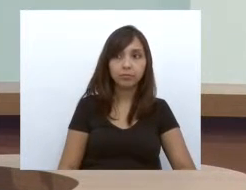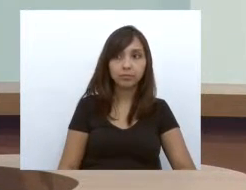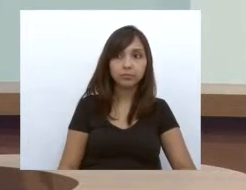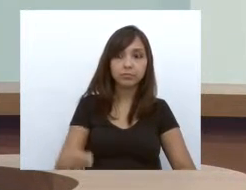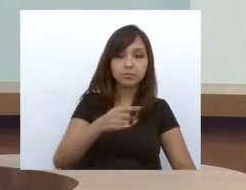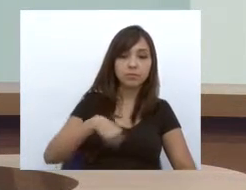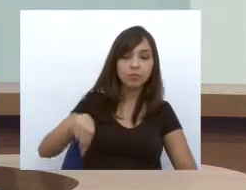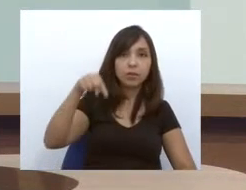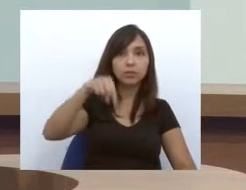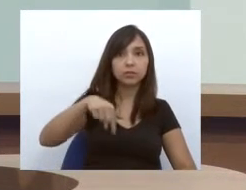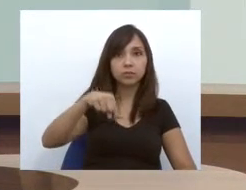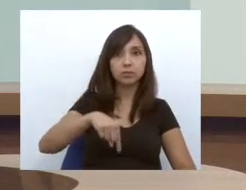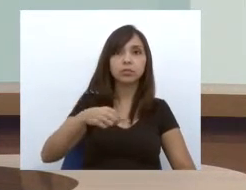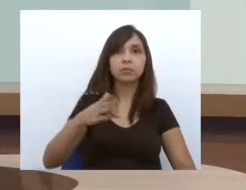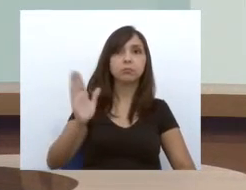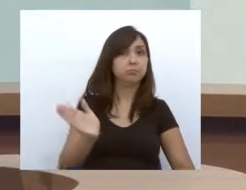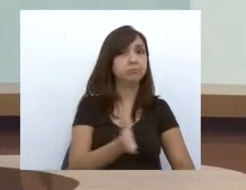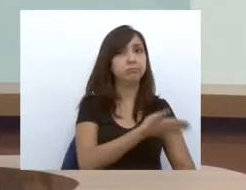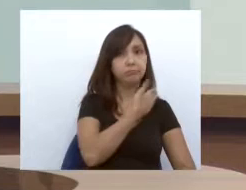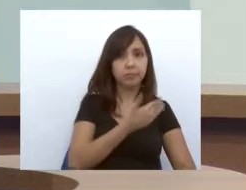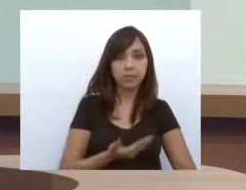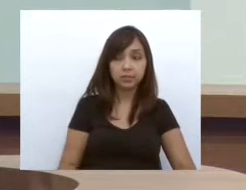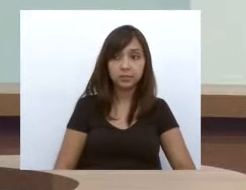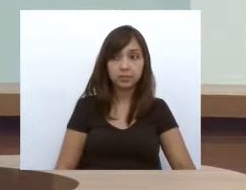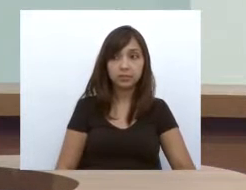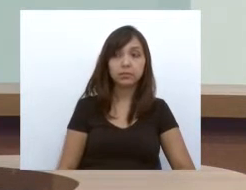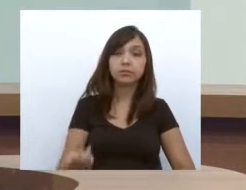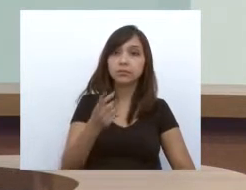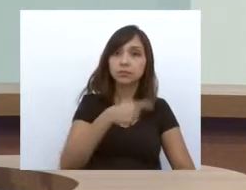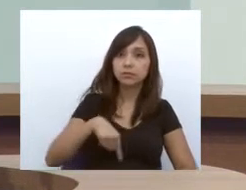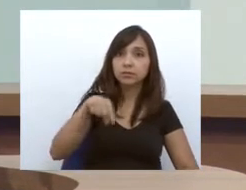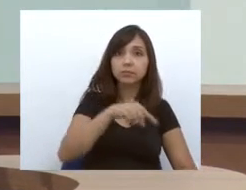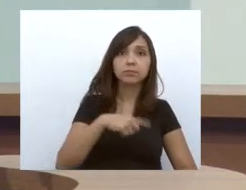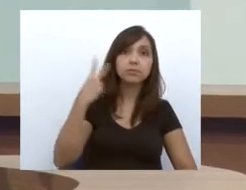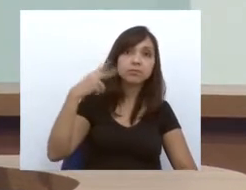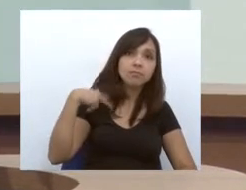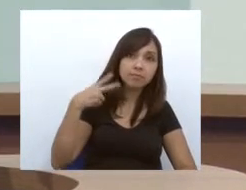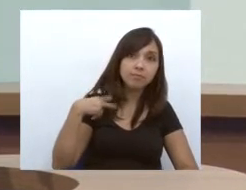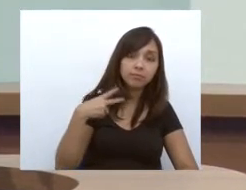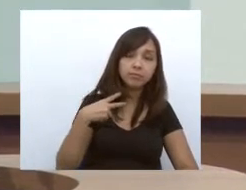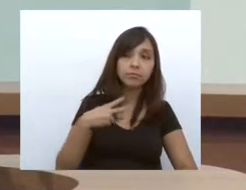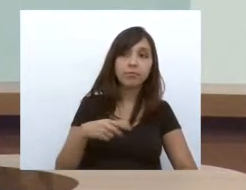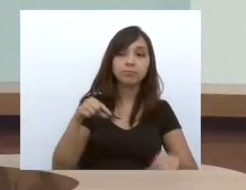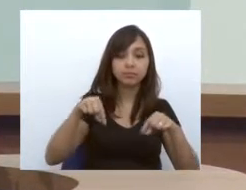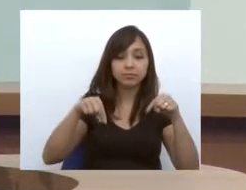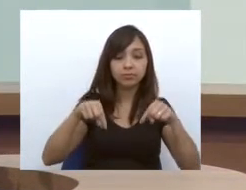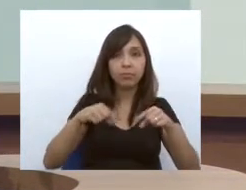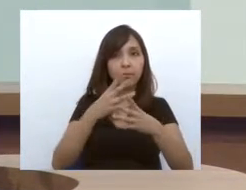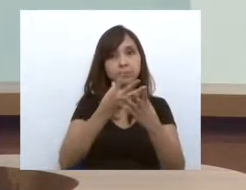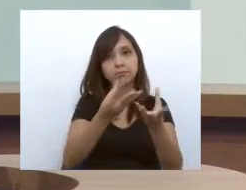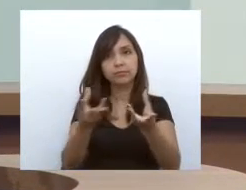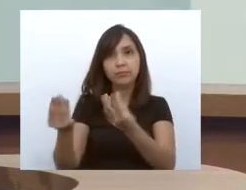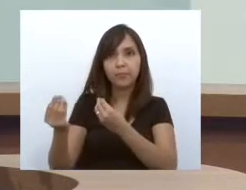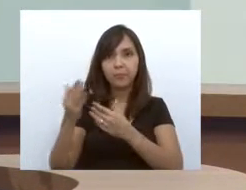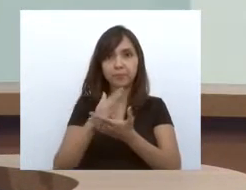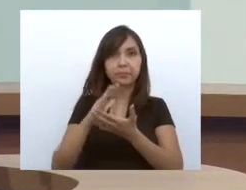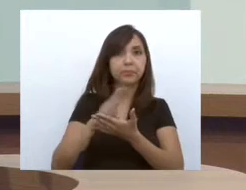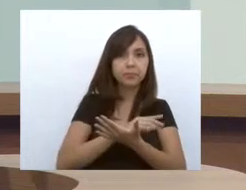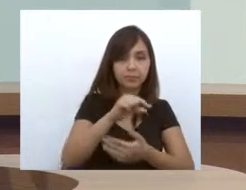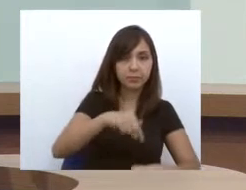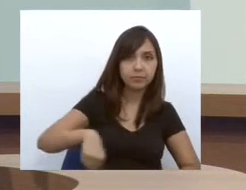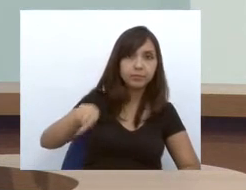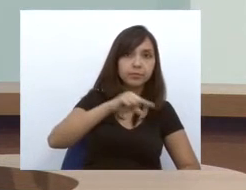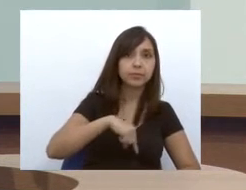nós estamos aqui de passagem, estamos vereadores e vereadoras, e muitos de nós que somos